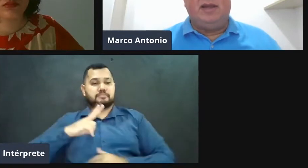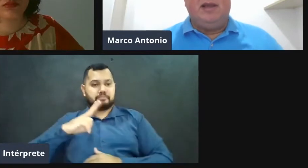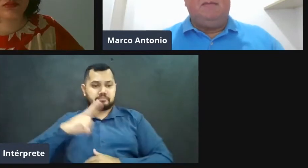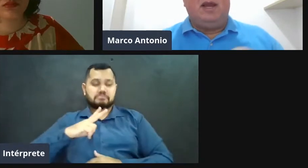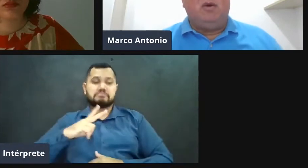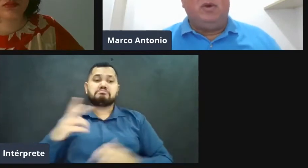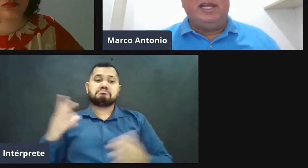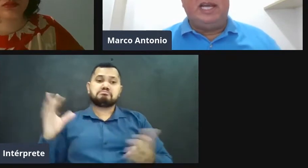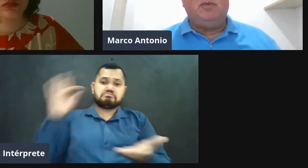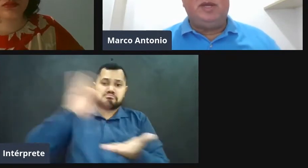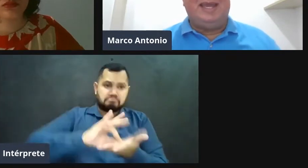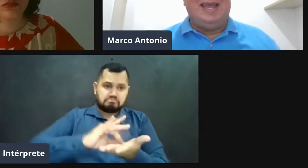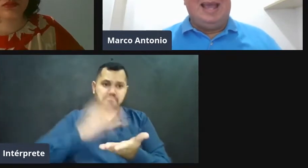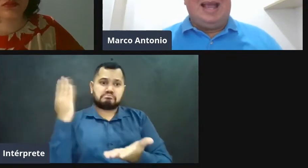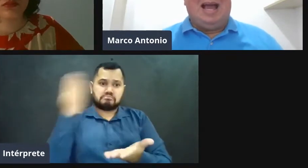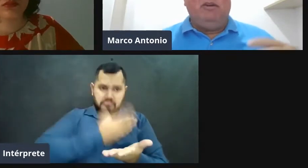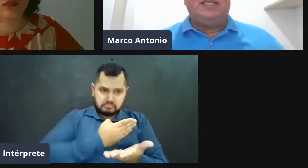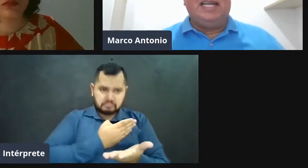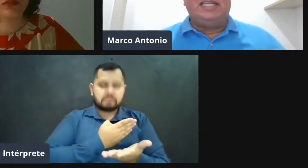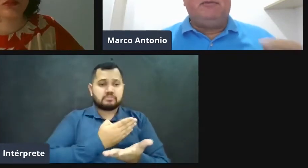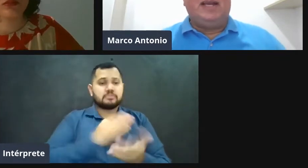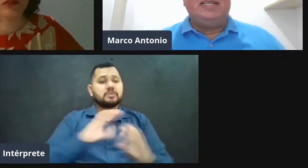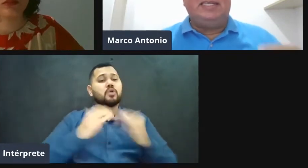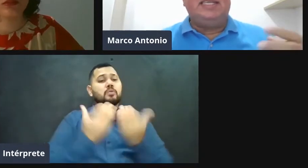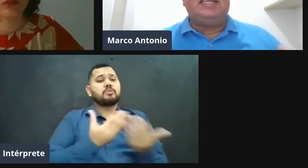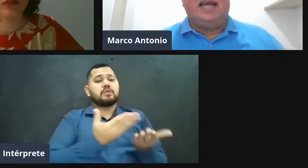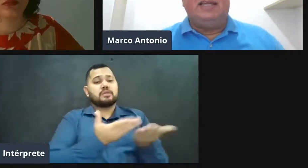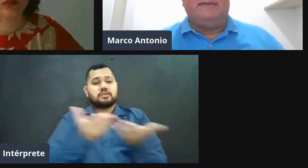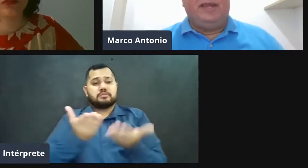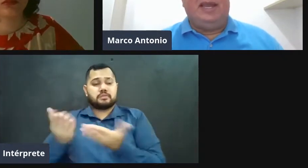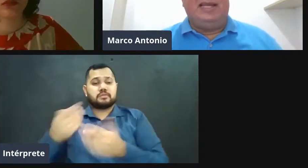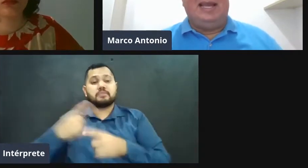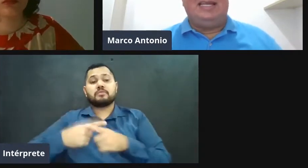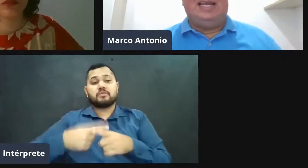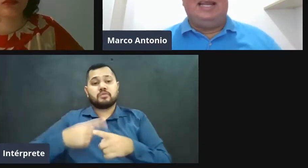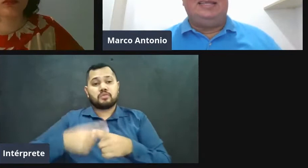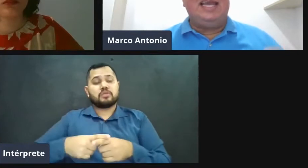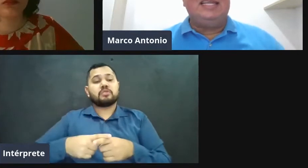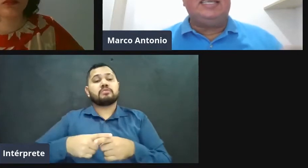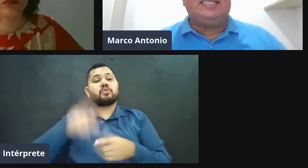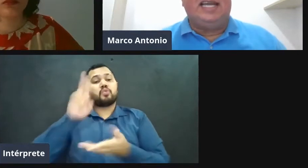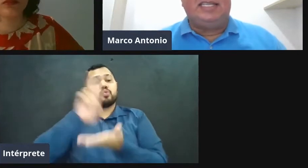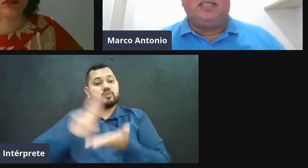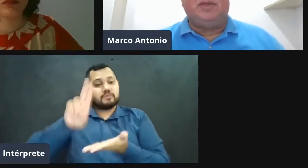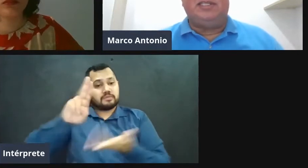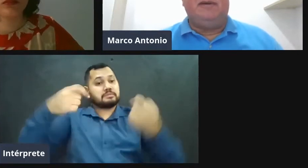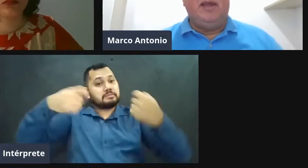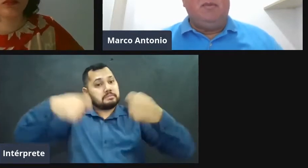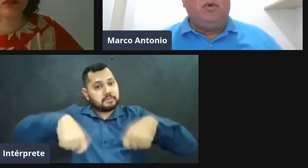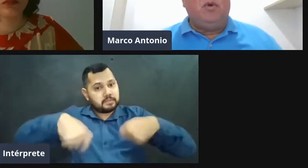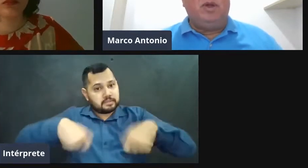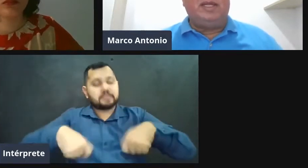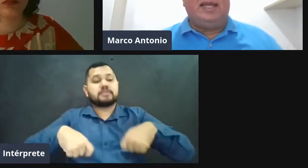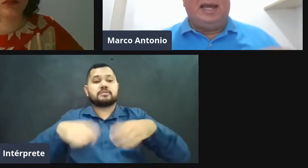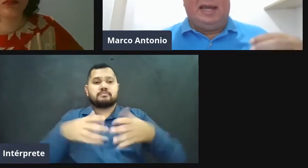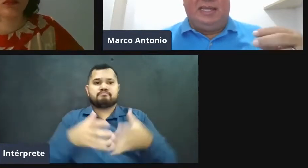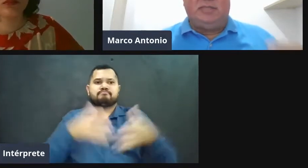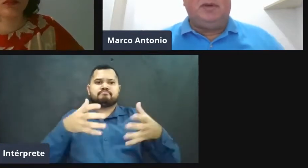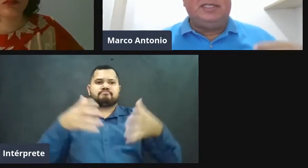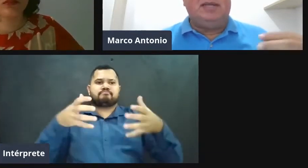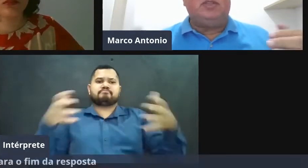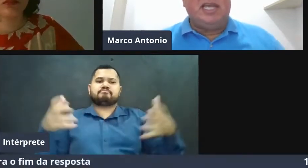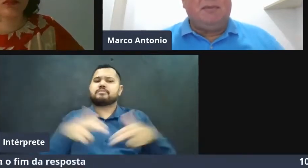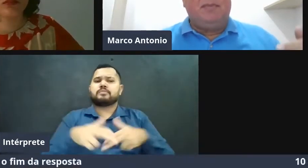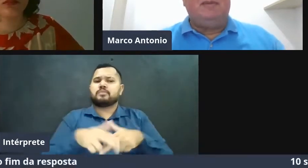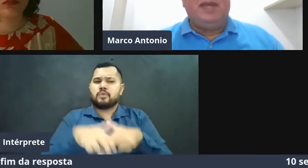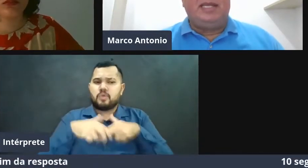esse atendimento para a comunidade, porque a universidade se faz necessária, ela tem a necessidade dessa expansão, por conta